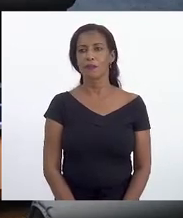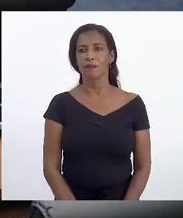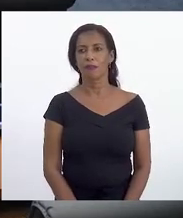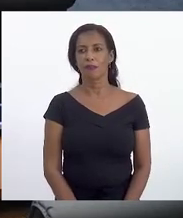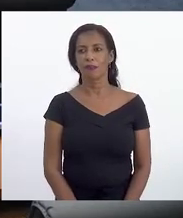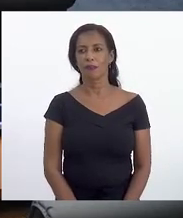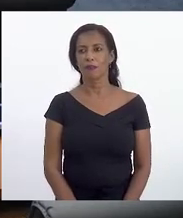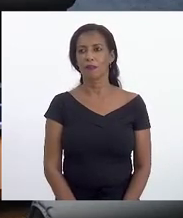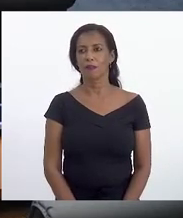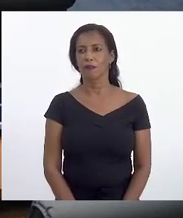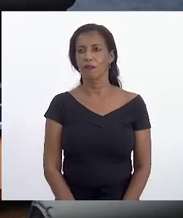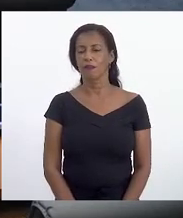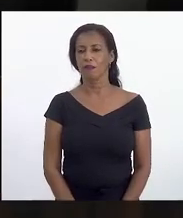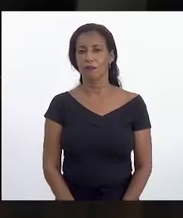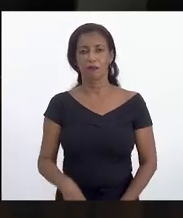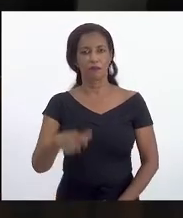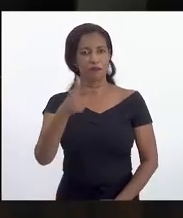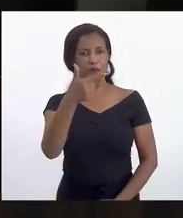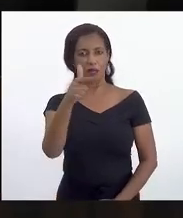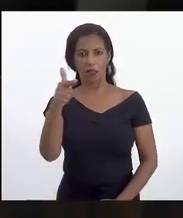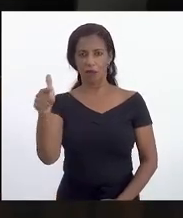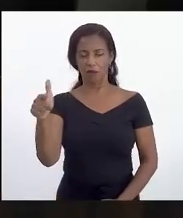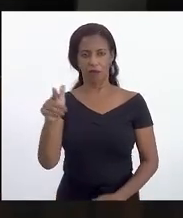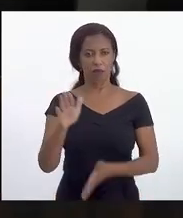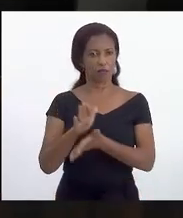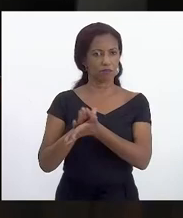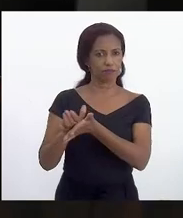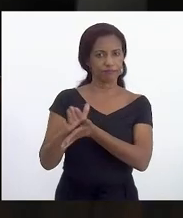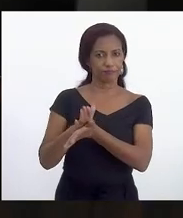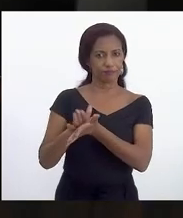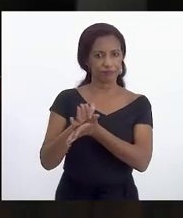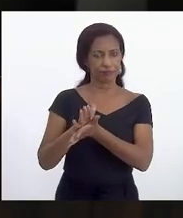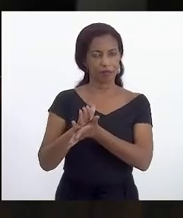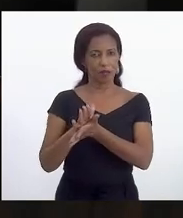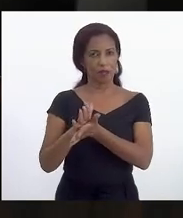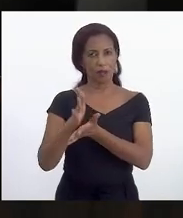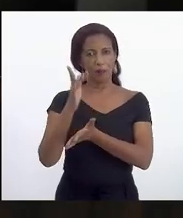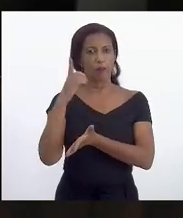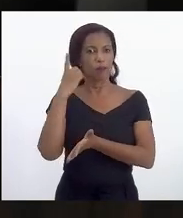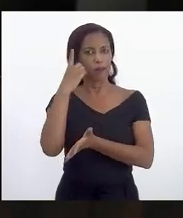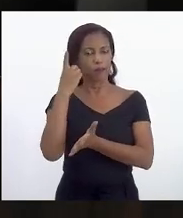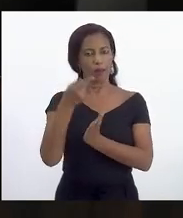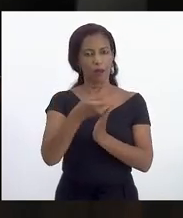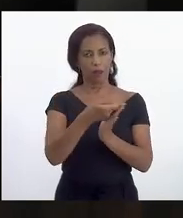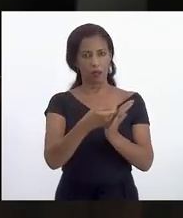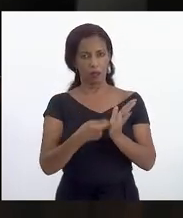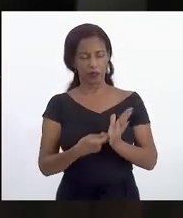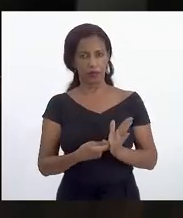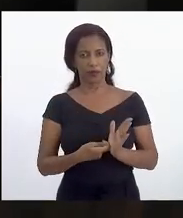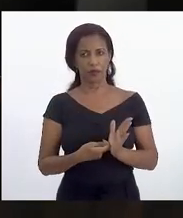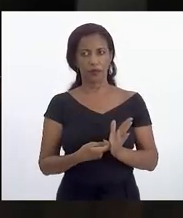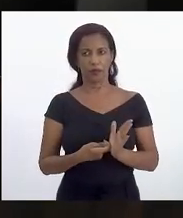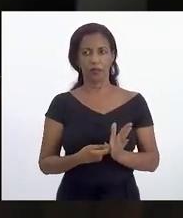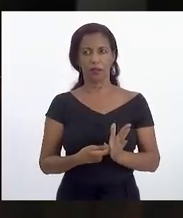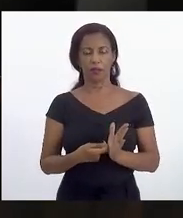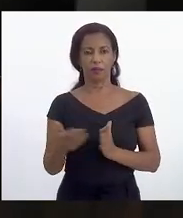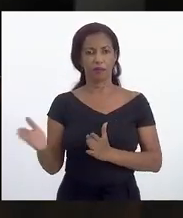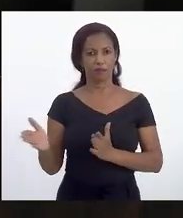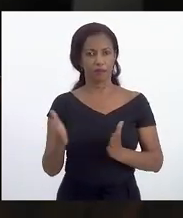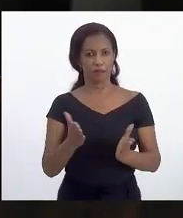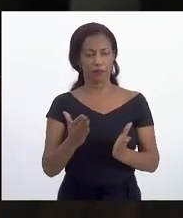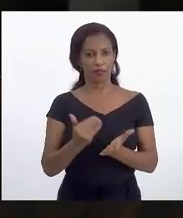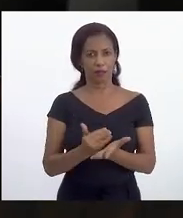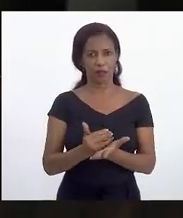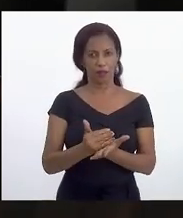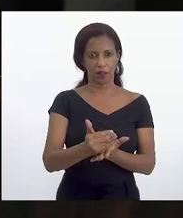e não havendo mais oradores inscritos para o